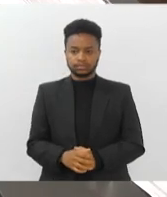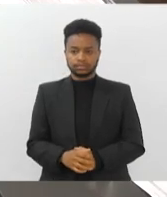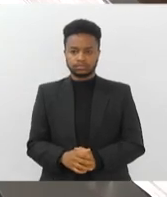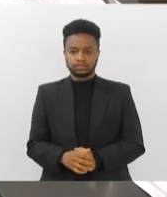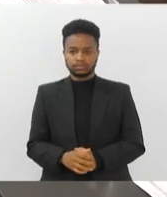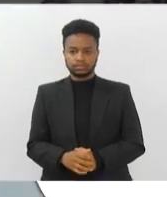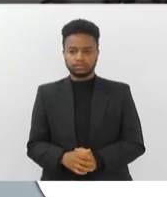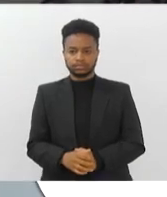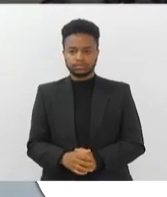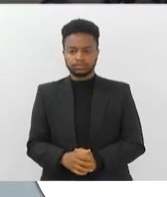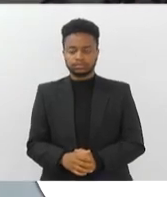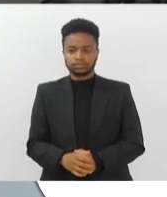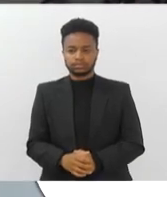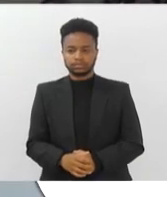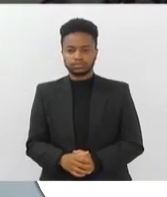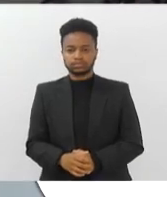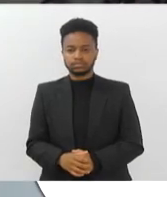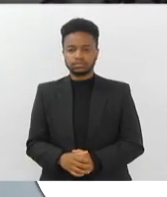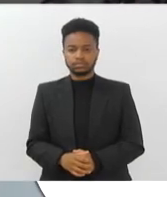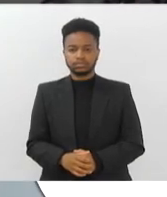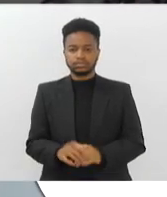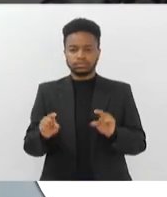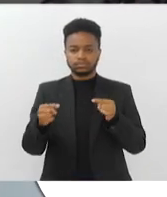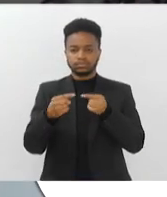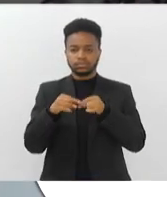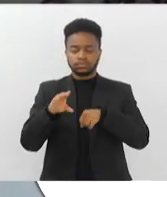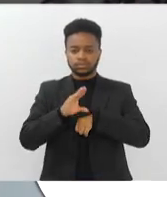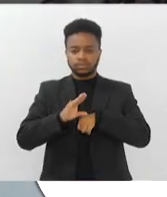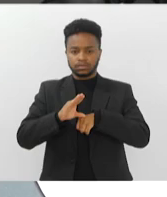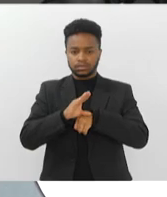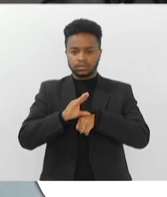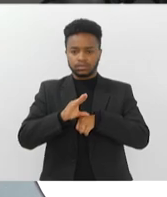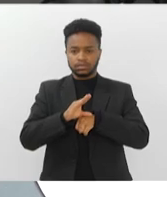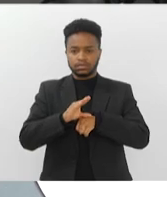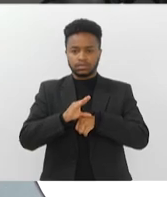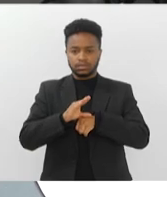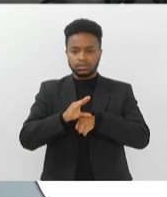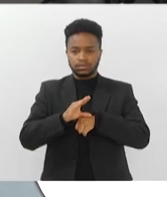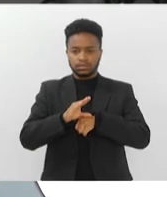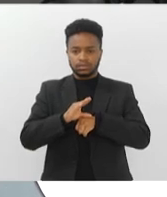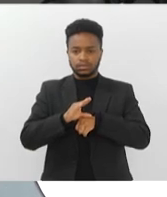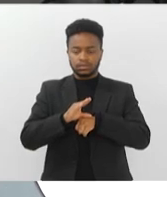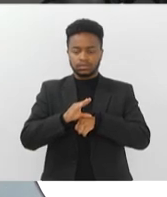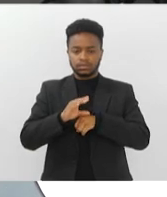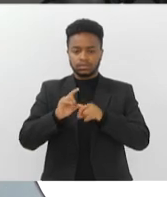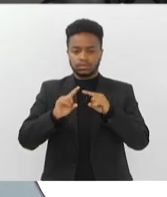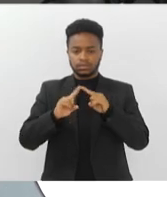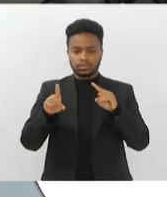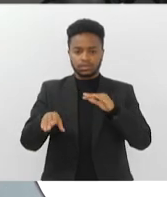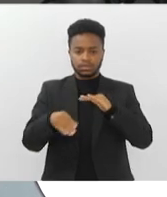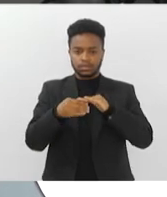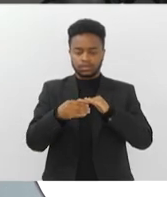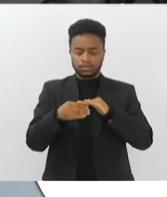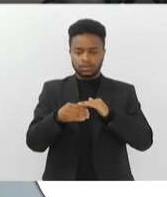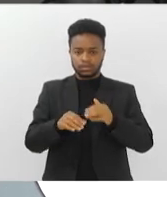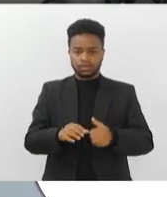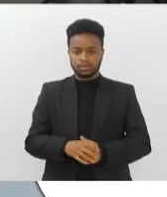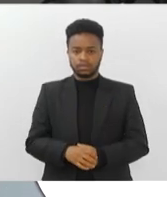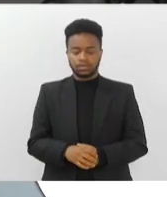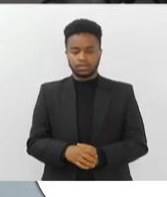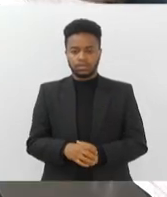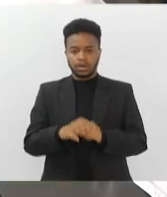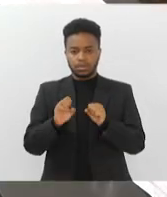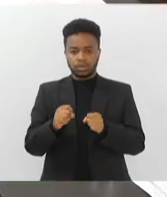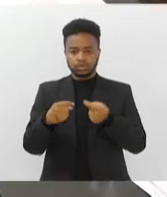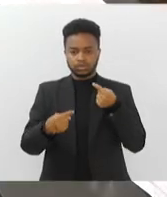Parecer 15. Foi pela constitucionalidade com emendas. Em